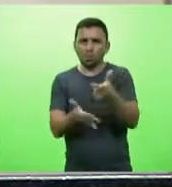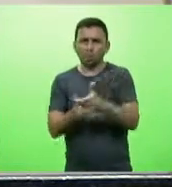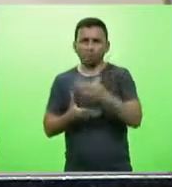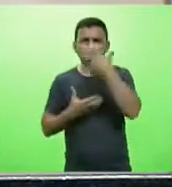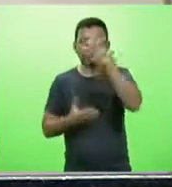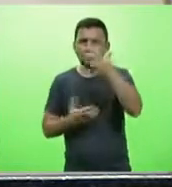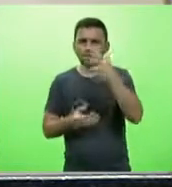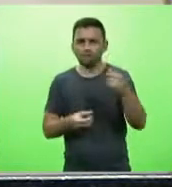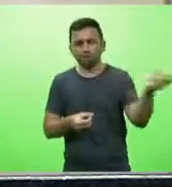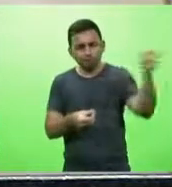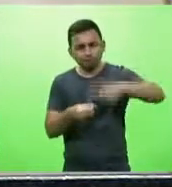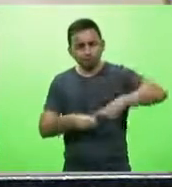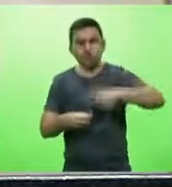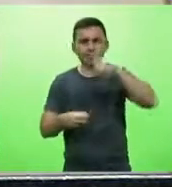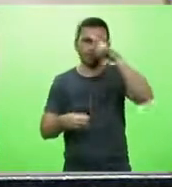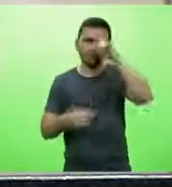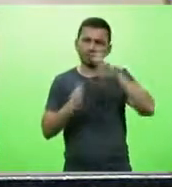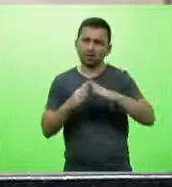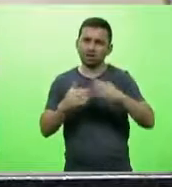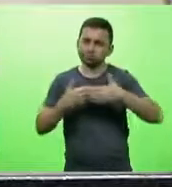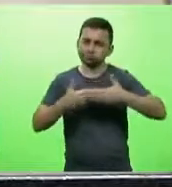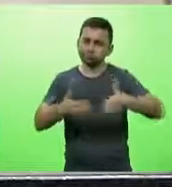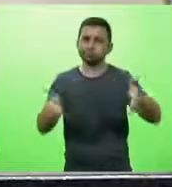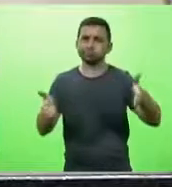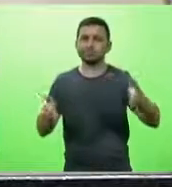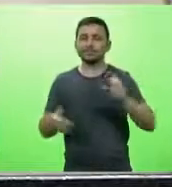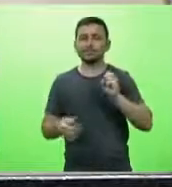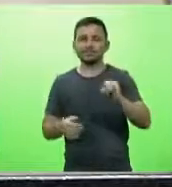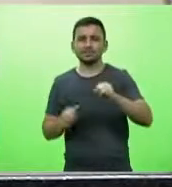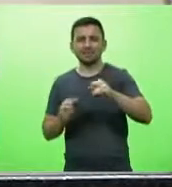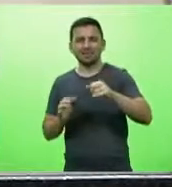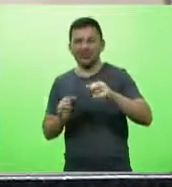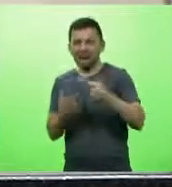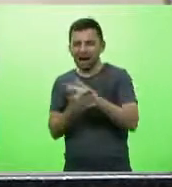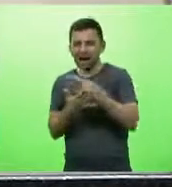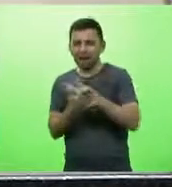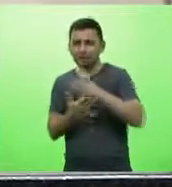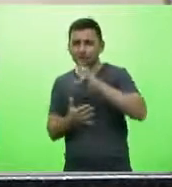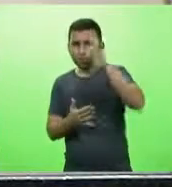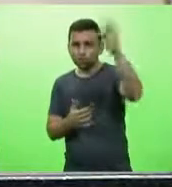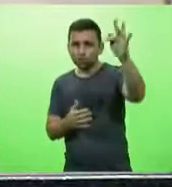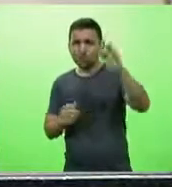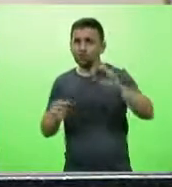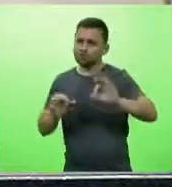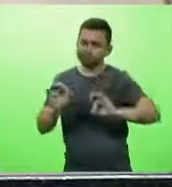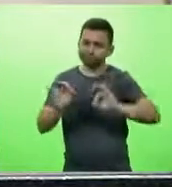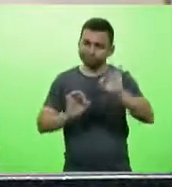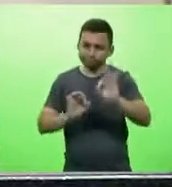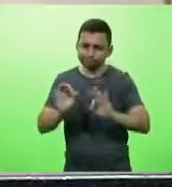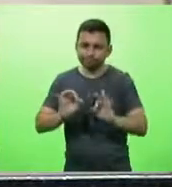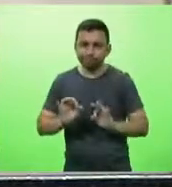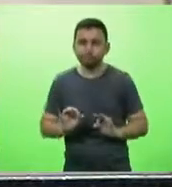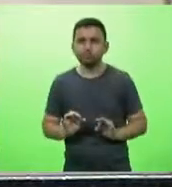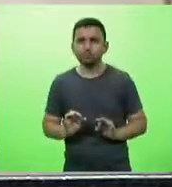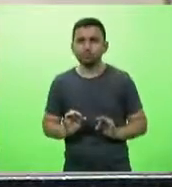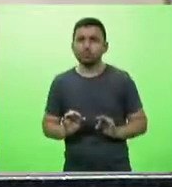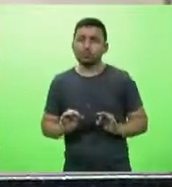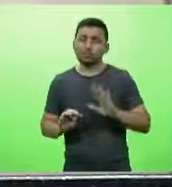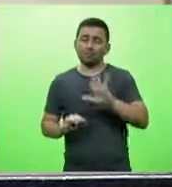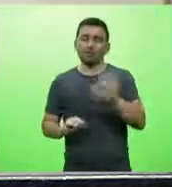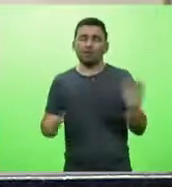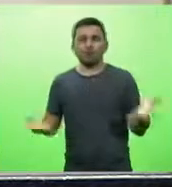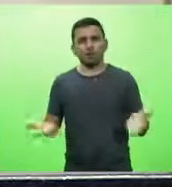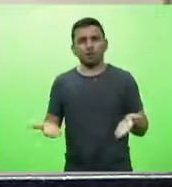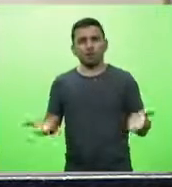esses hospitais. Agora, se tiver irregularidade, depois mais lá na frente, a gente vai cuidar dessa situação. Agora,